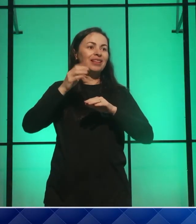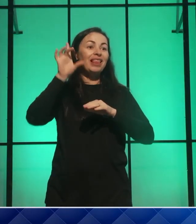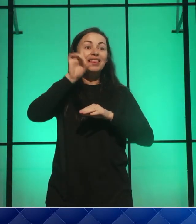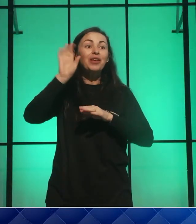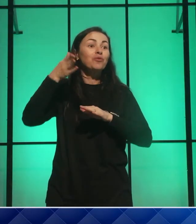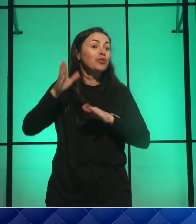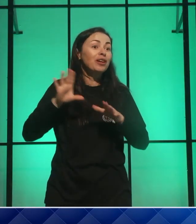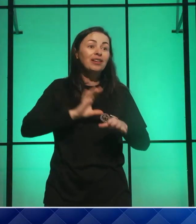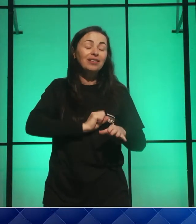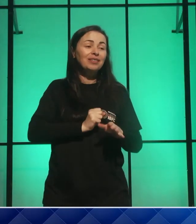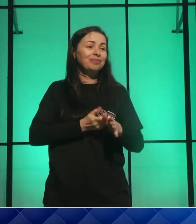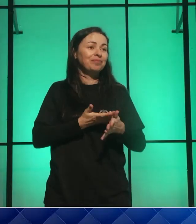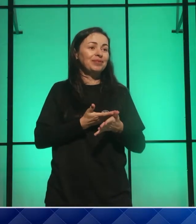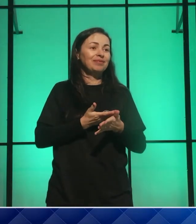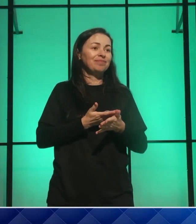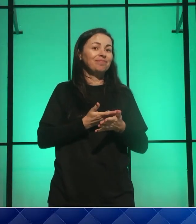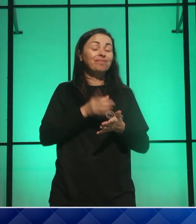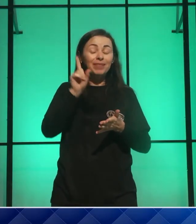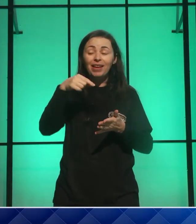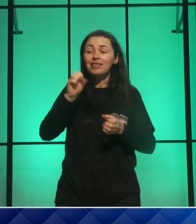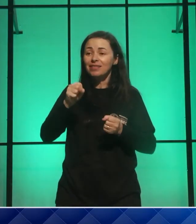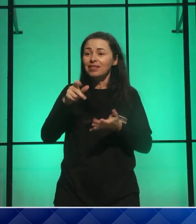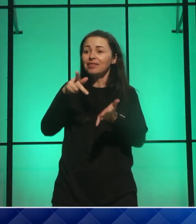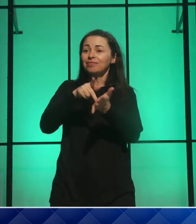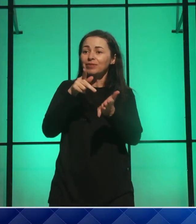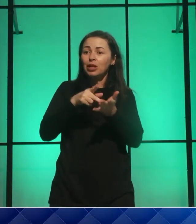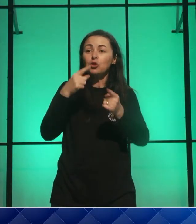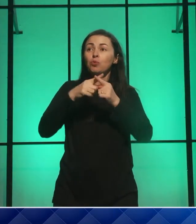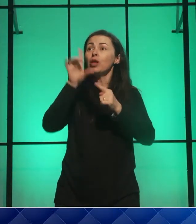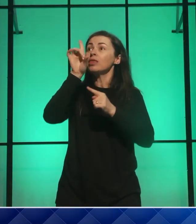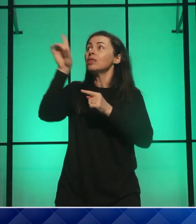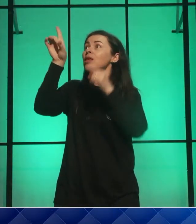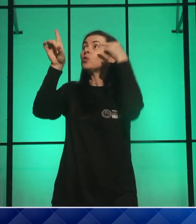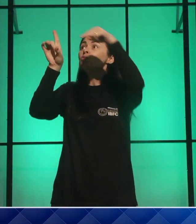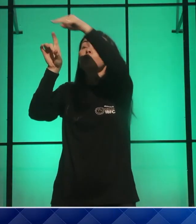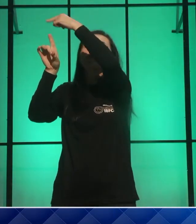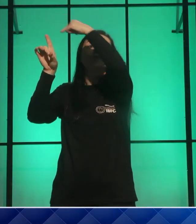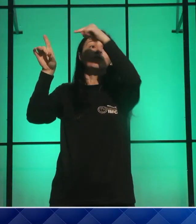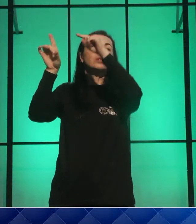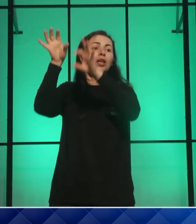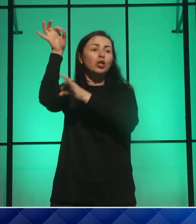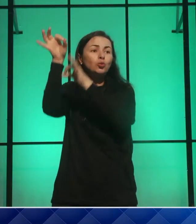verdade. Esse é o nosso Deus, que é um Deus santo, justo, reto,